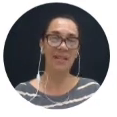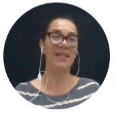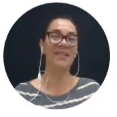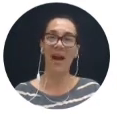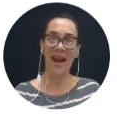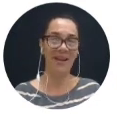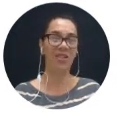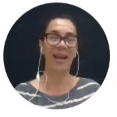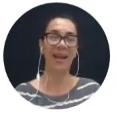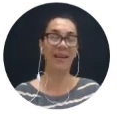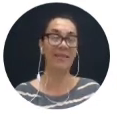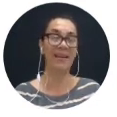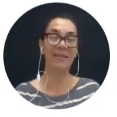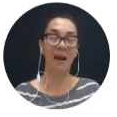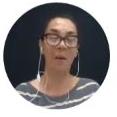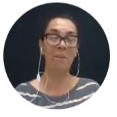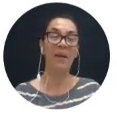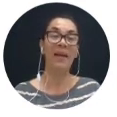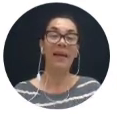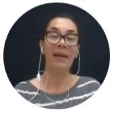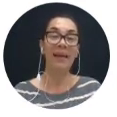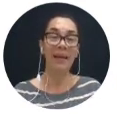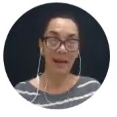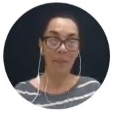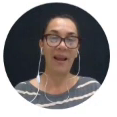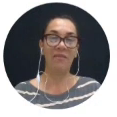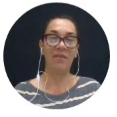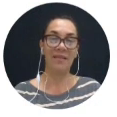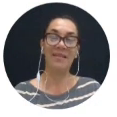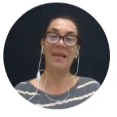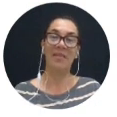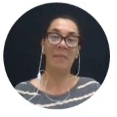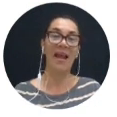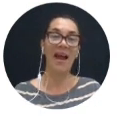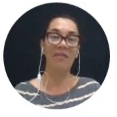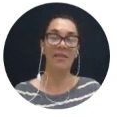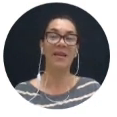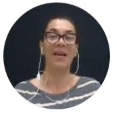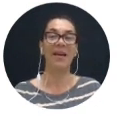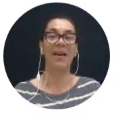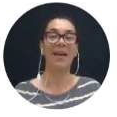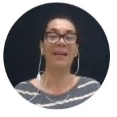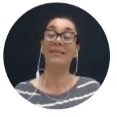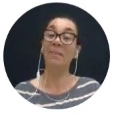quantas sílabas fazem parte dela, etc. e tal. E ler palavras e escrever palavras